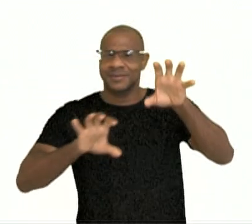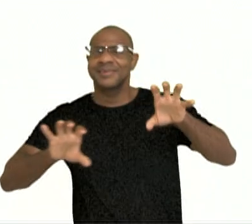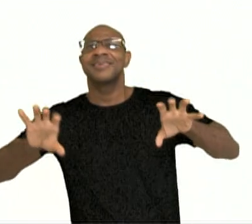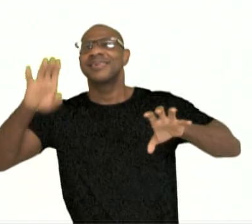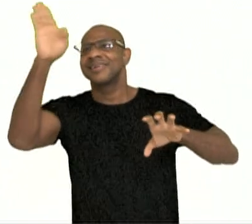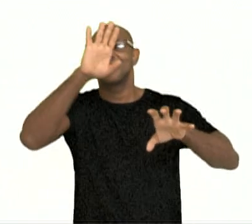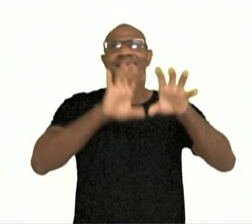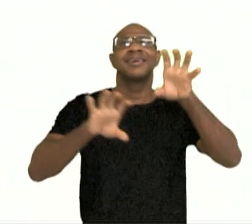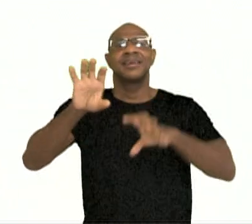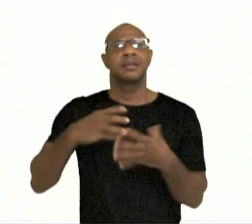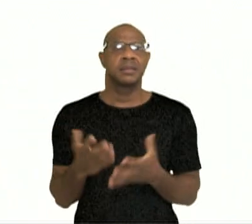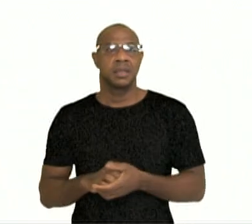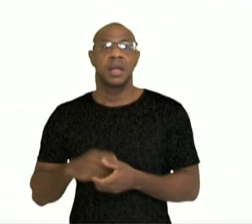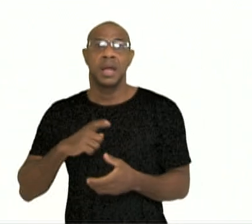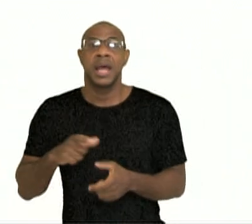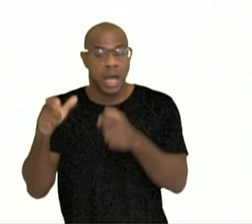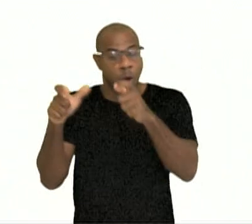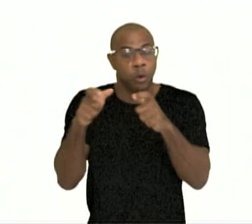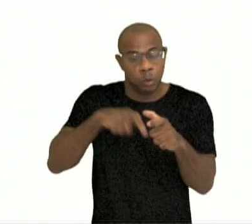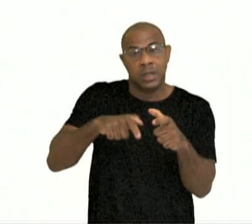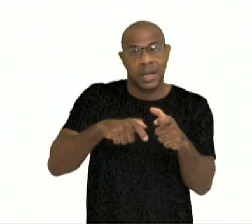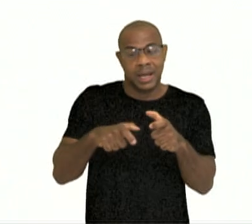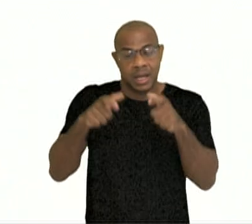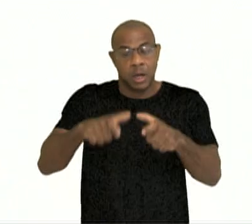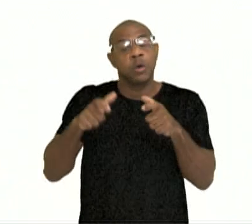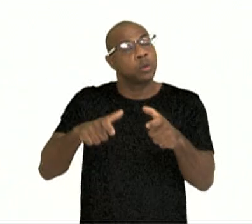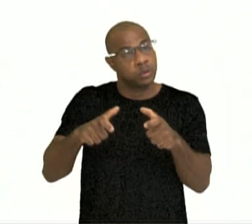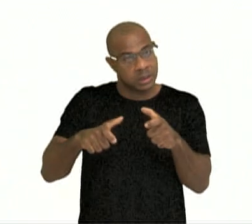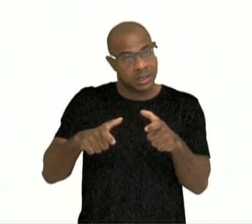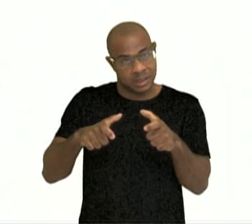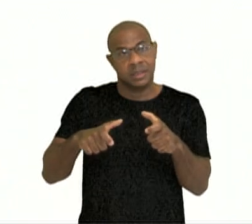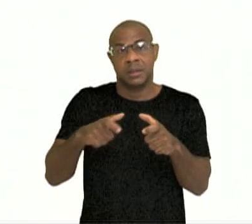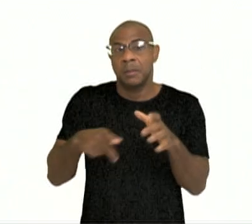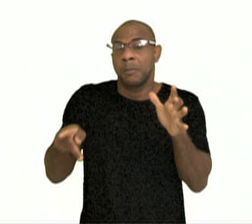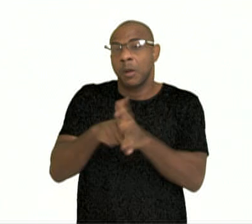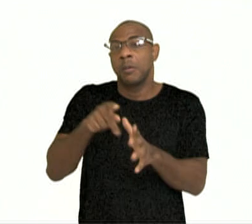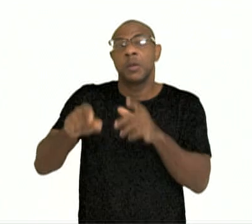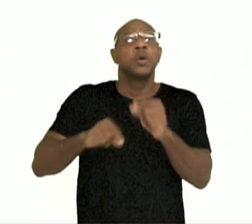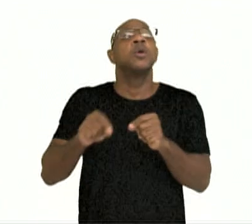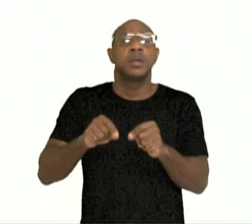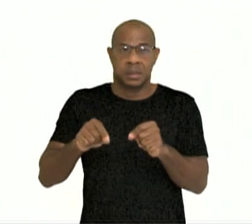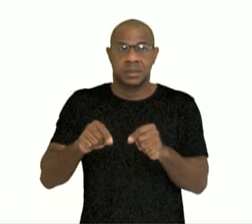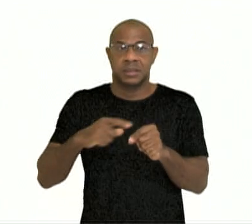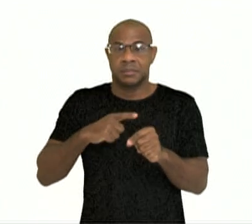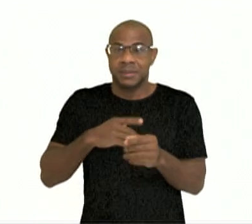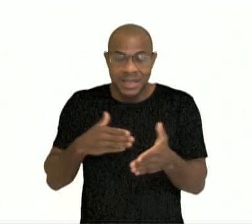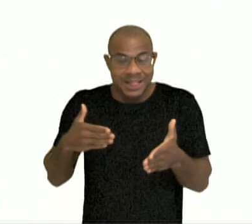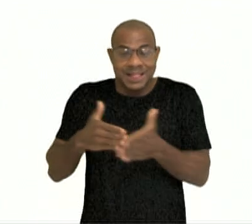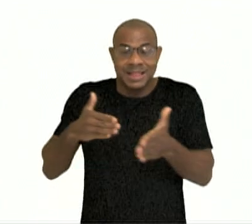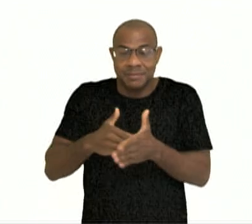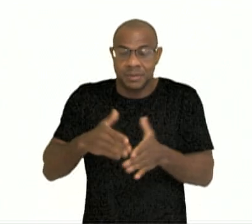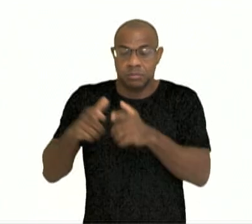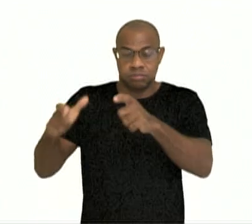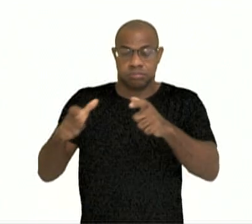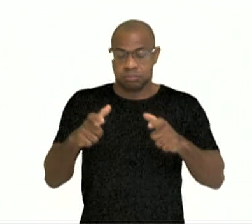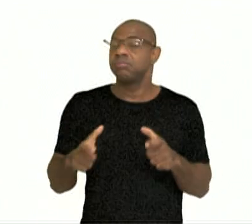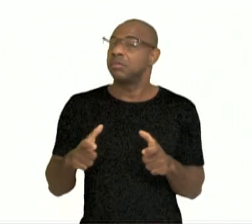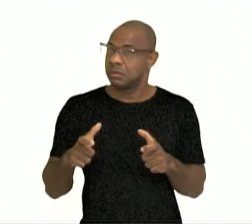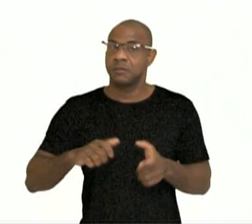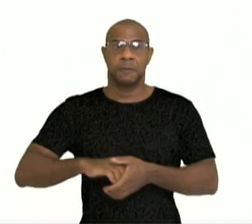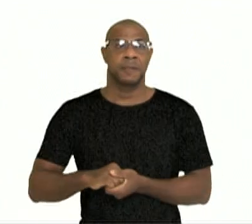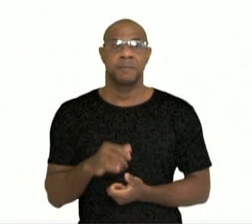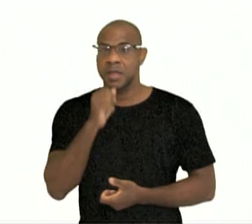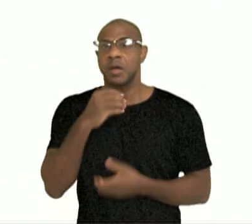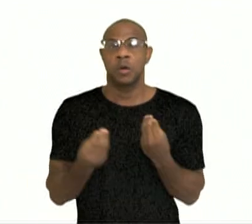território é uma porção do espaço geográfico apropriado e delimitado a partir das relações de poder. Quando